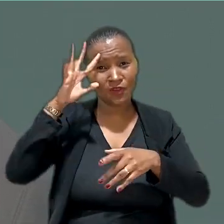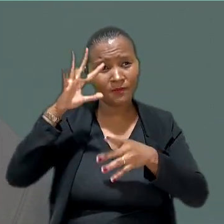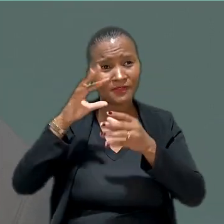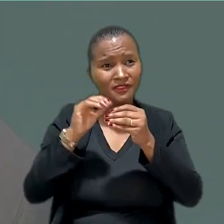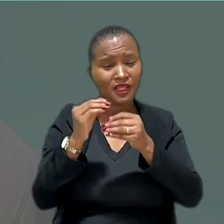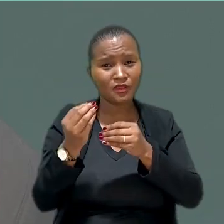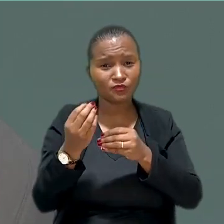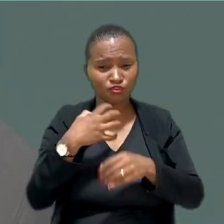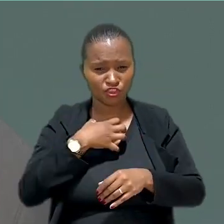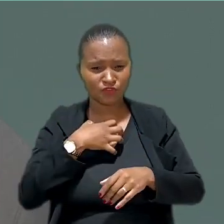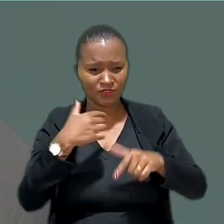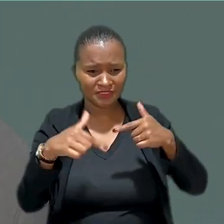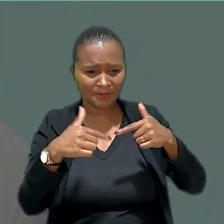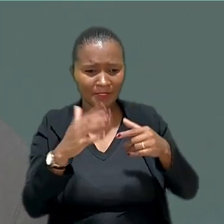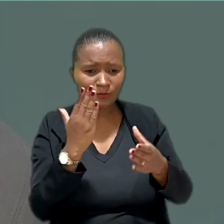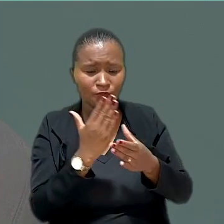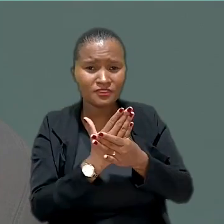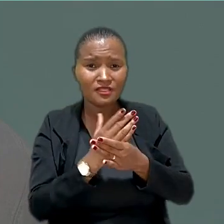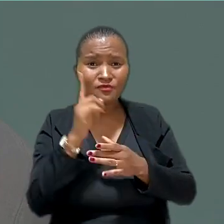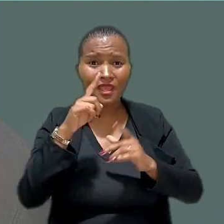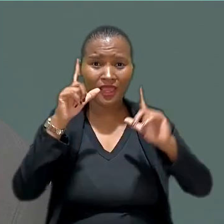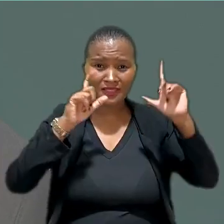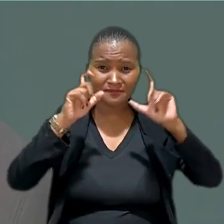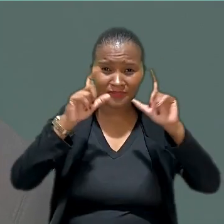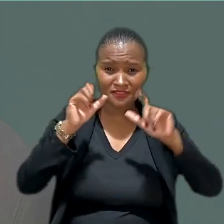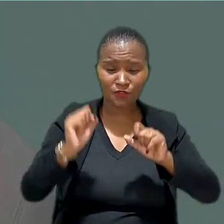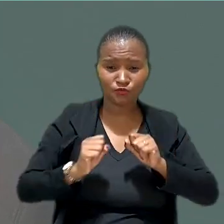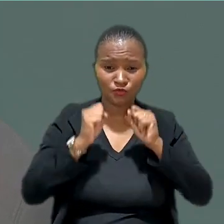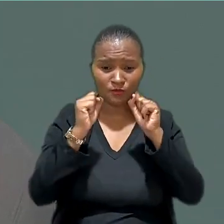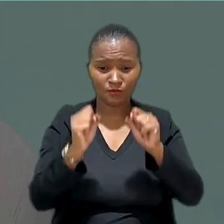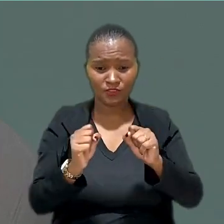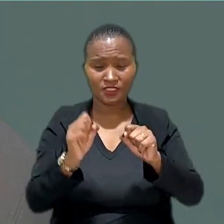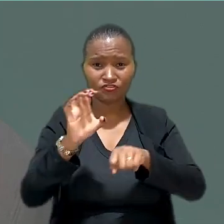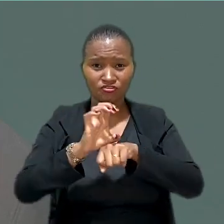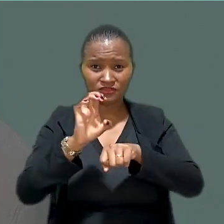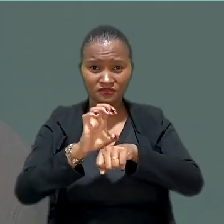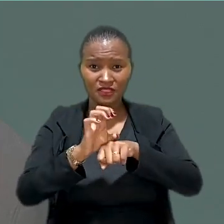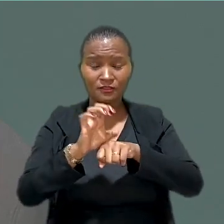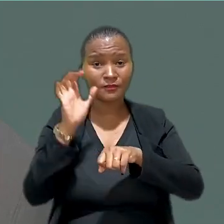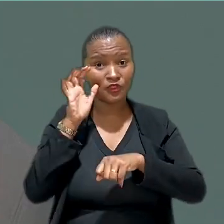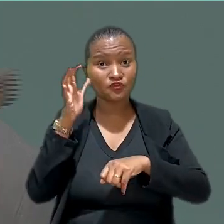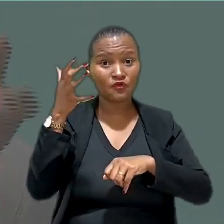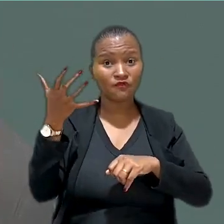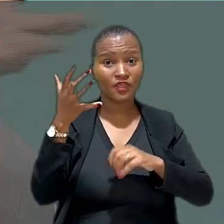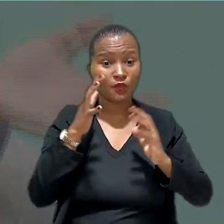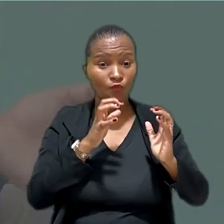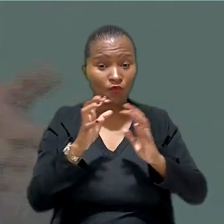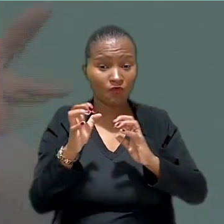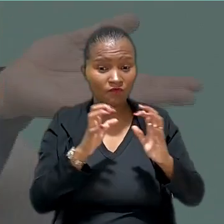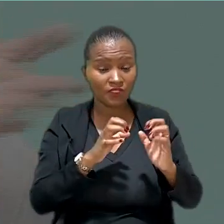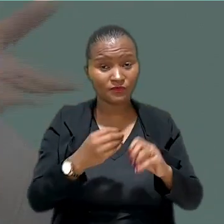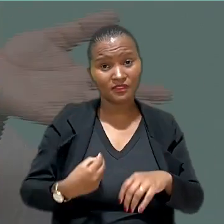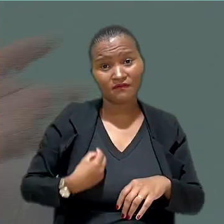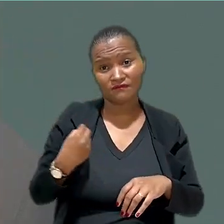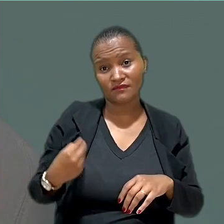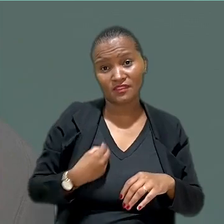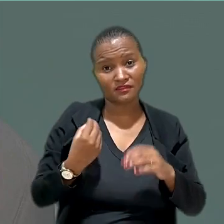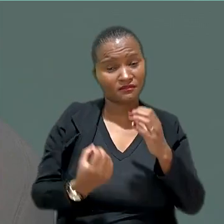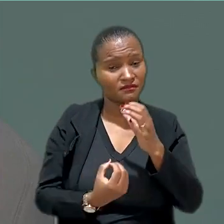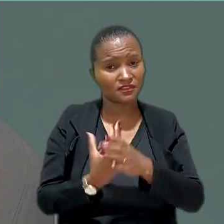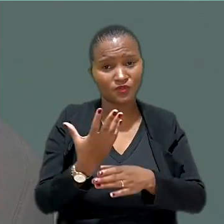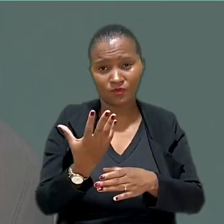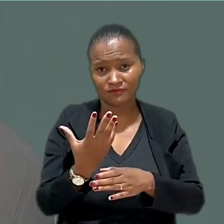como ele atua no processo nada mais é do que a expressão de um poder do Estado para solucionar um conflito que a vida criou, isso é